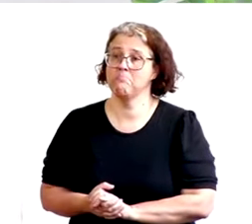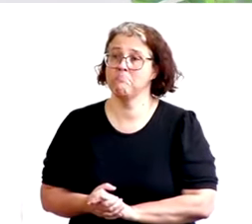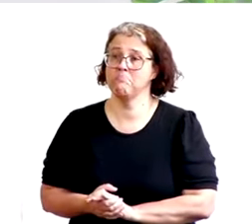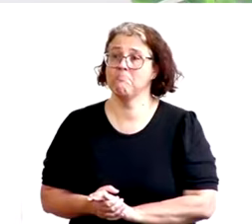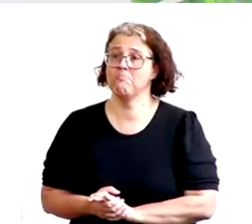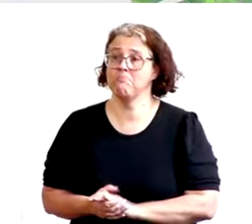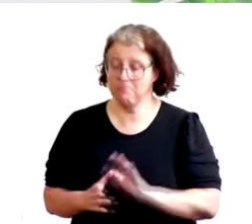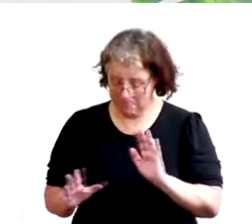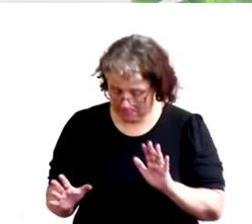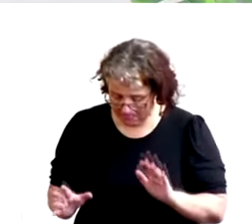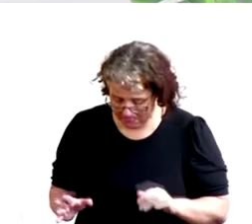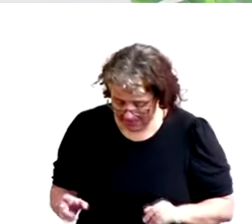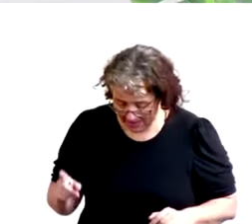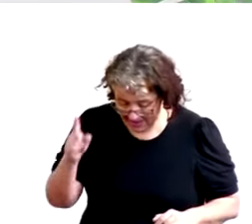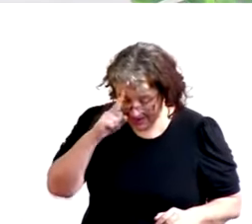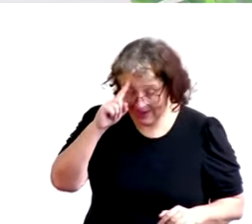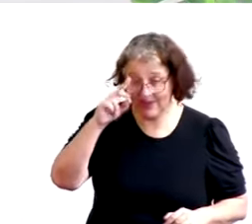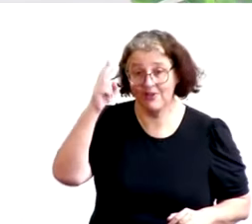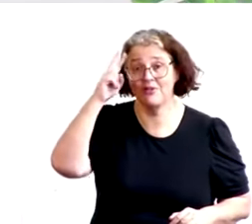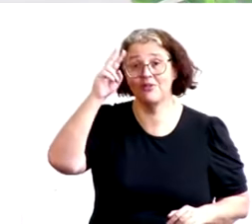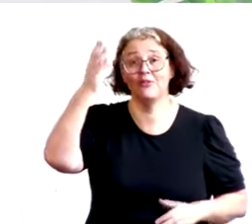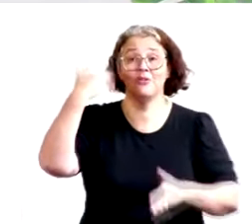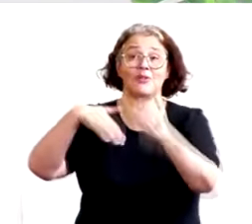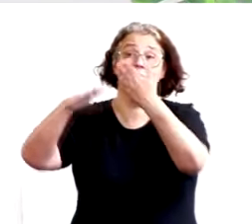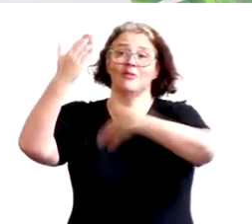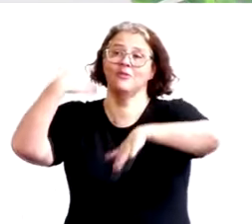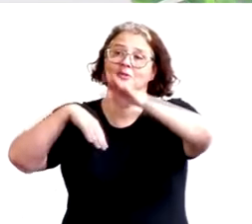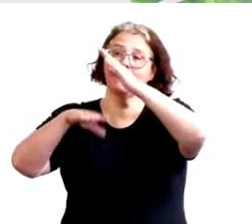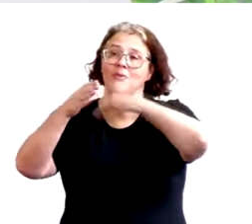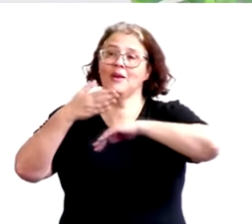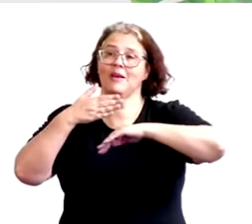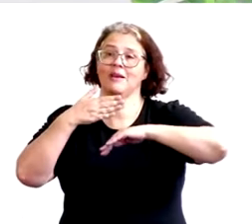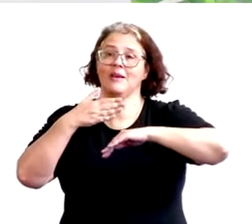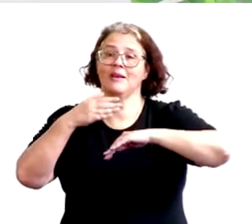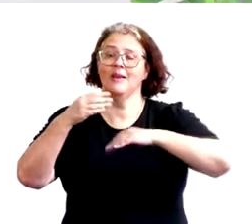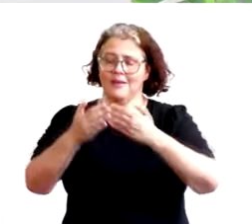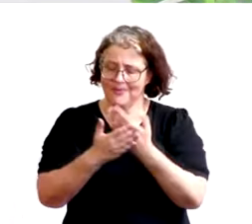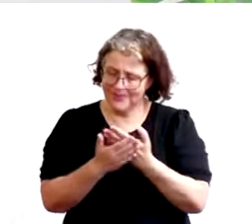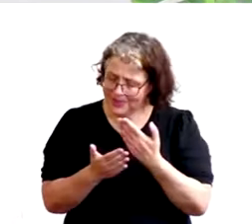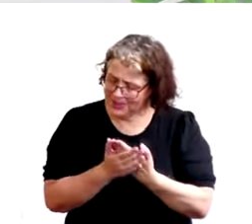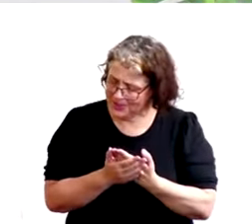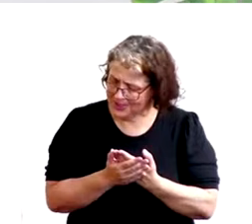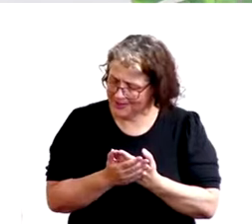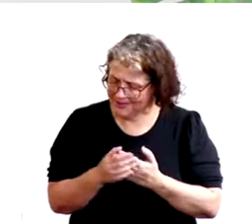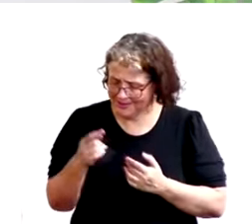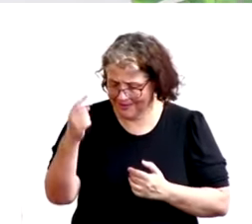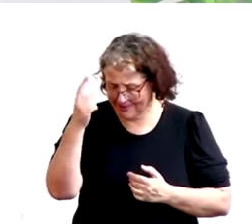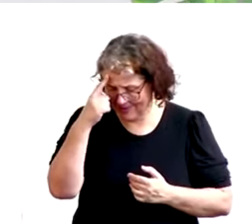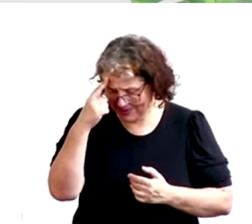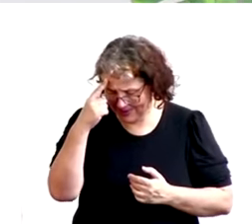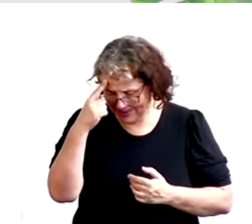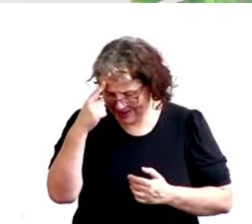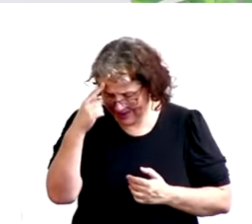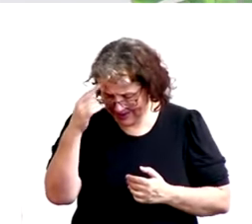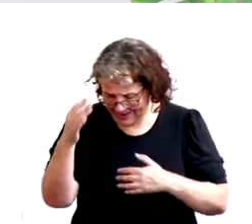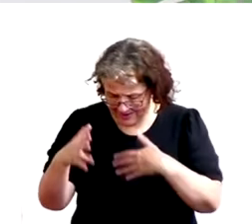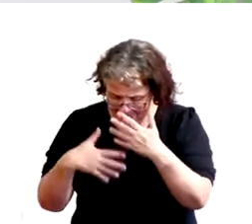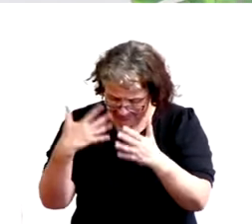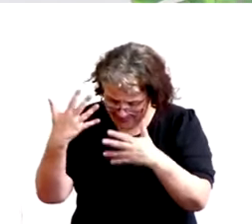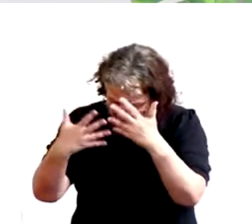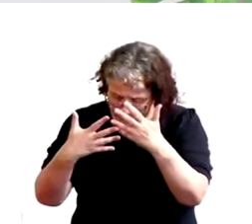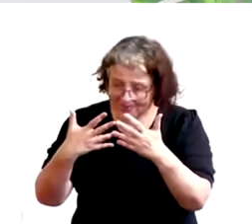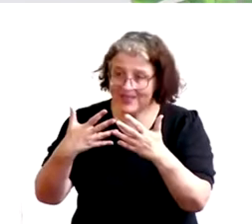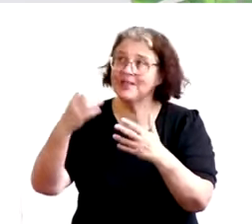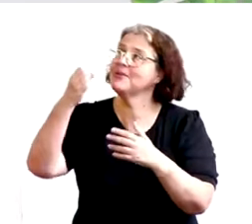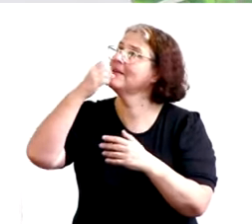ao visitar os feitos do Senhor no passado ele medita ele lembra ele considera ele cogita a respeito de